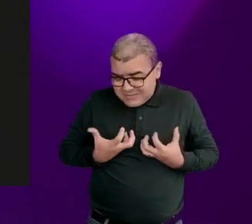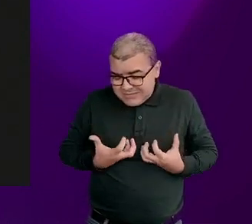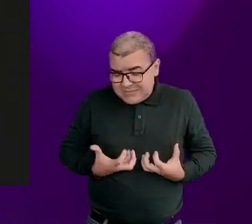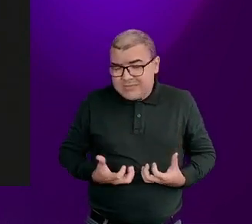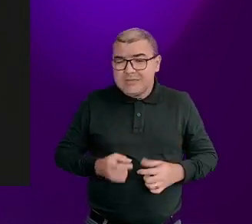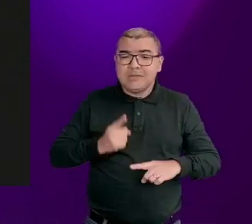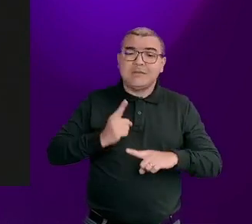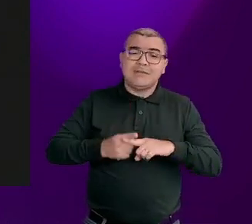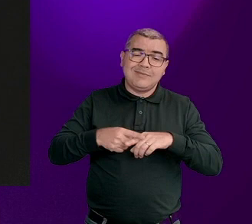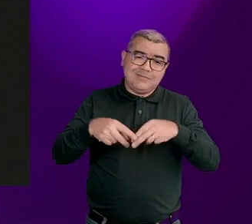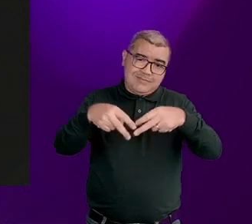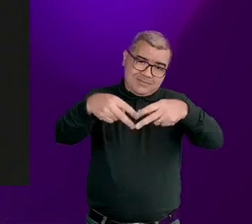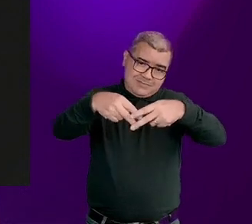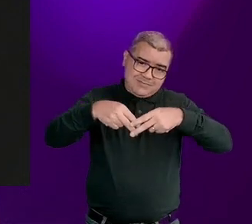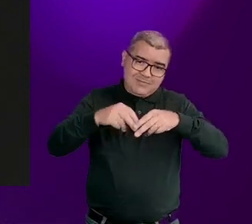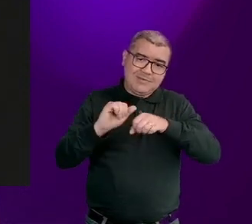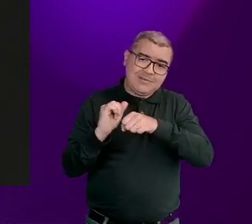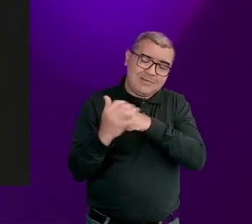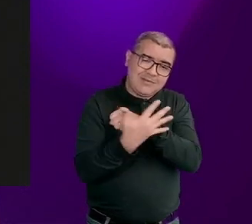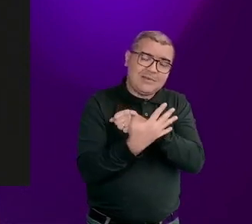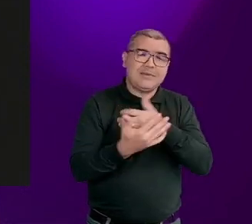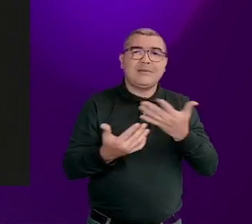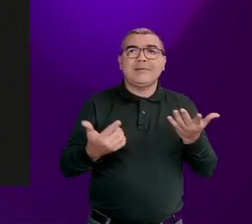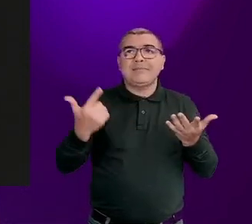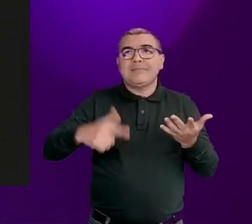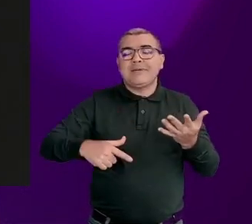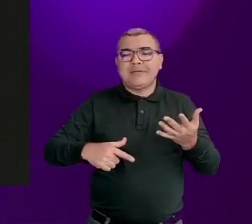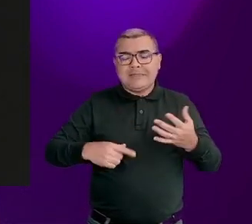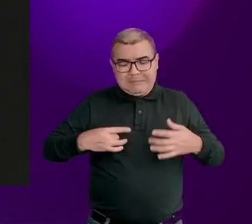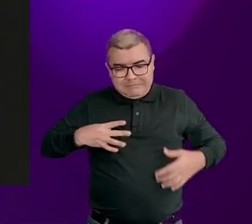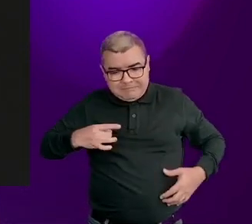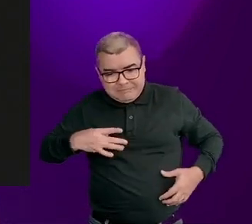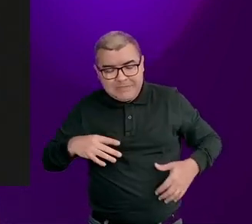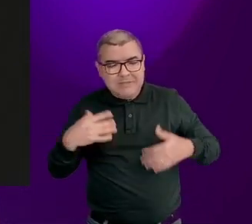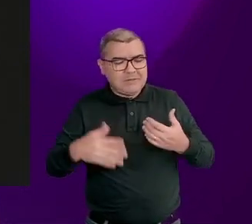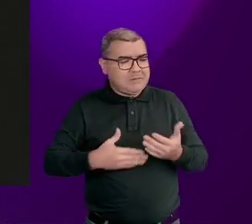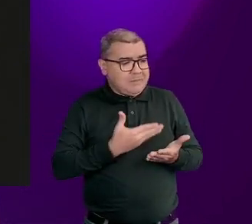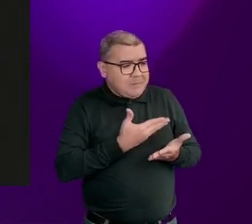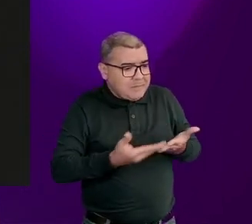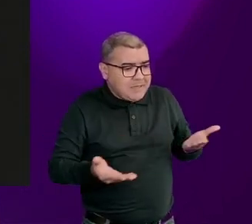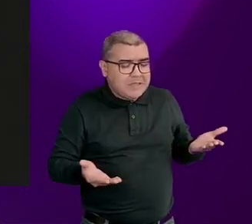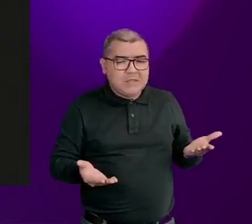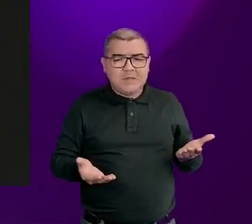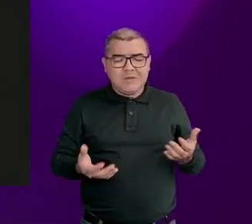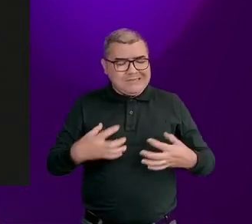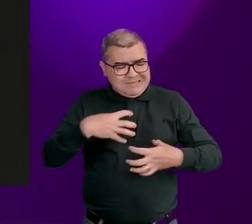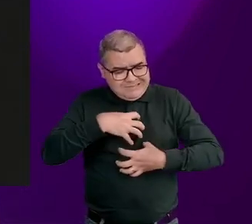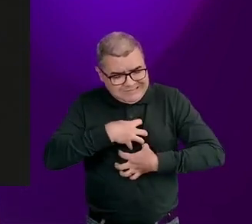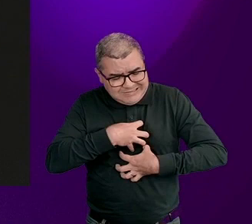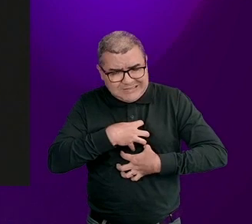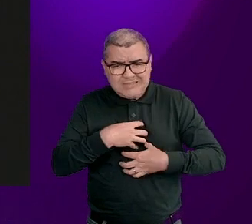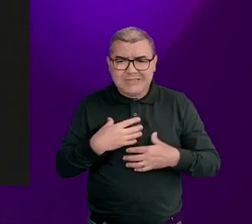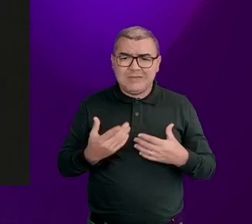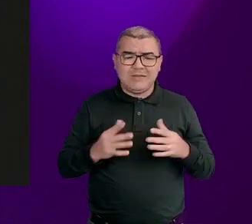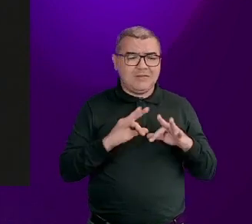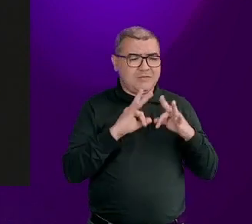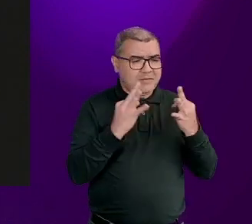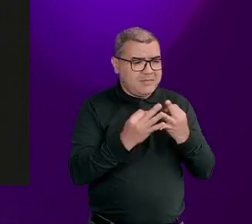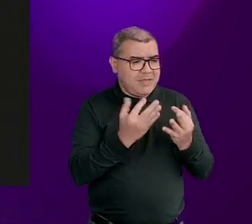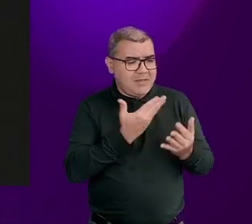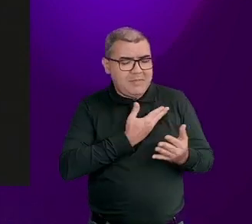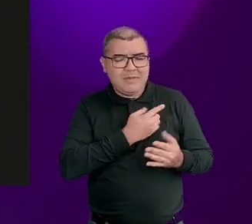foram levados, com toda a razão, mas o medo, ou a perda, ou o luto, pessoas que perderam